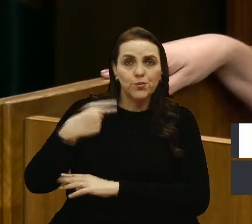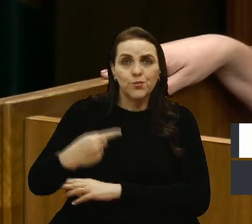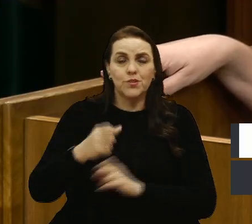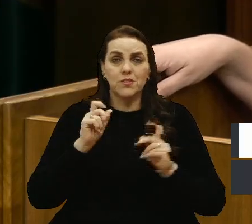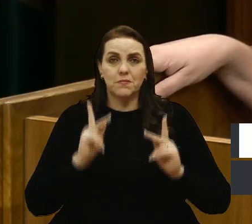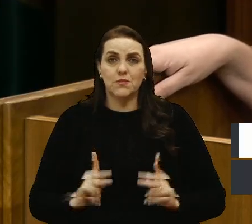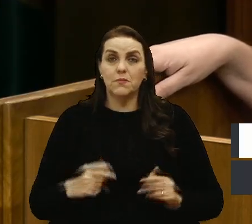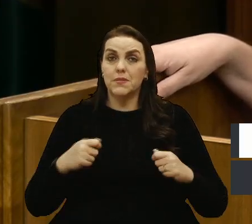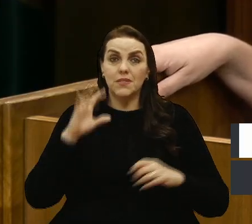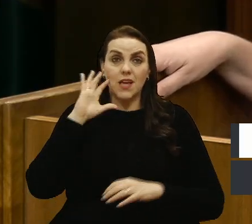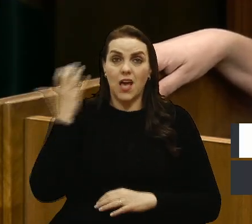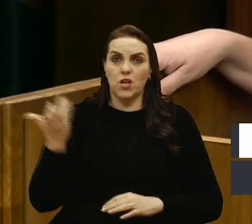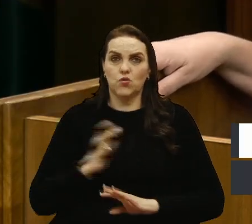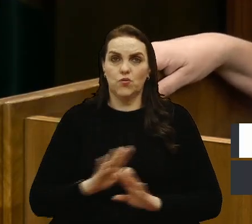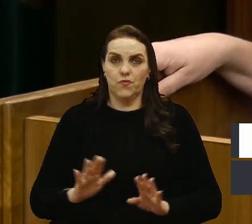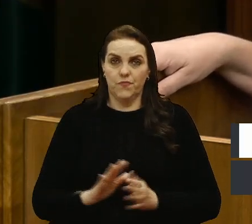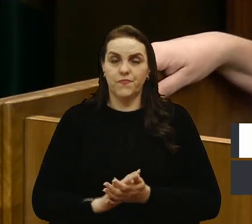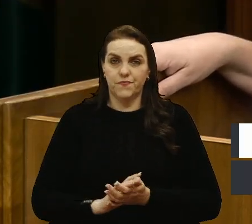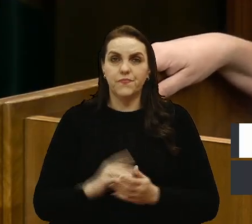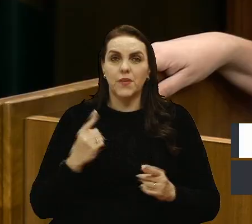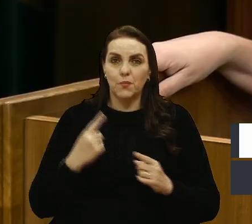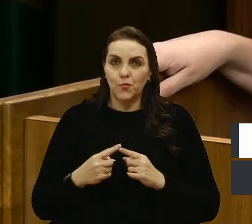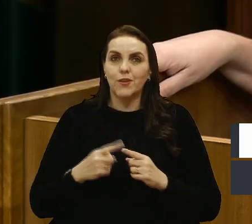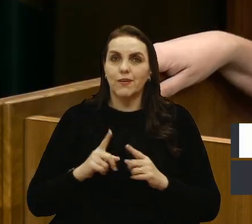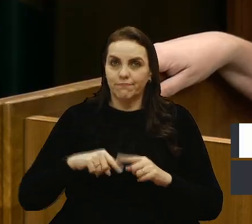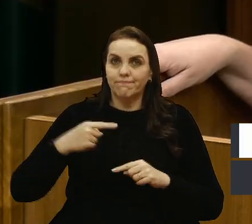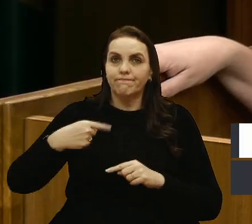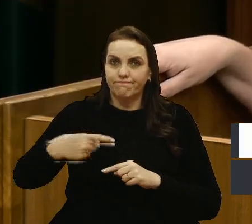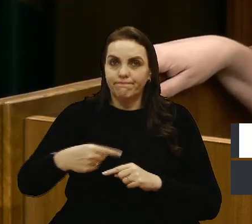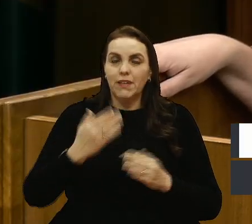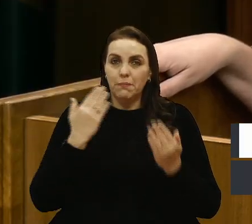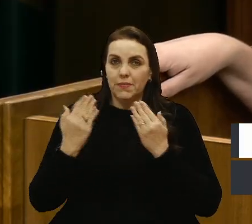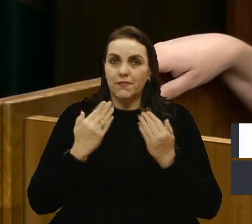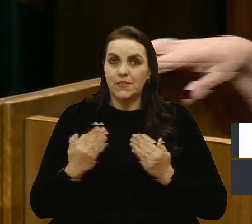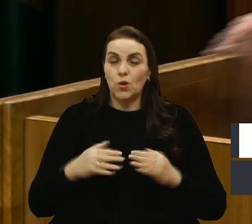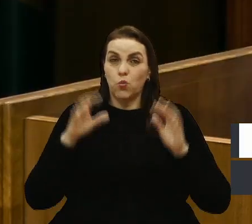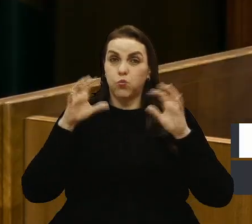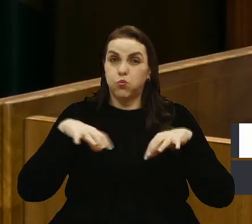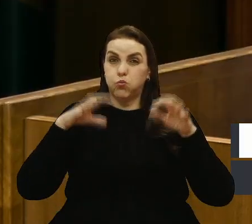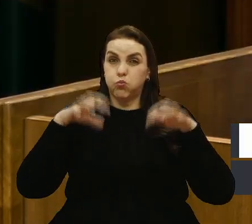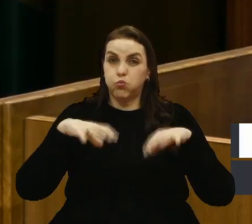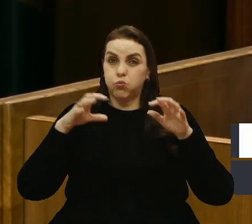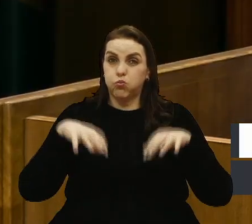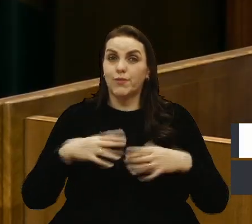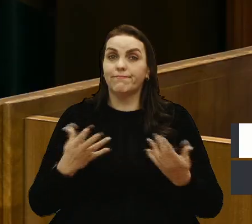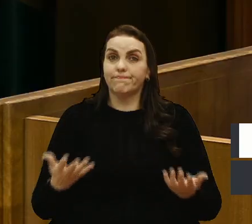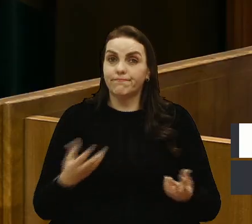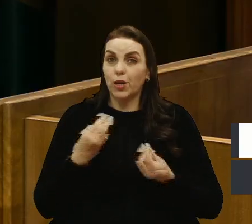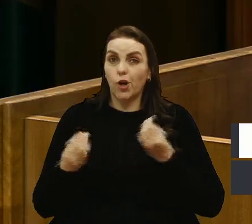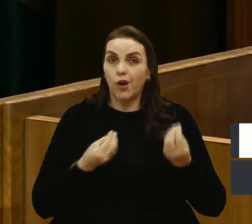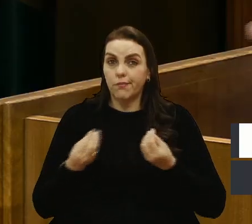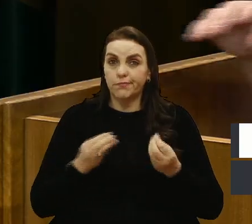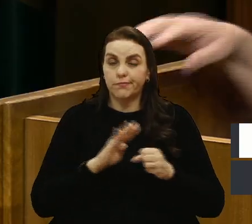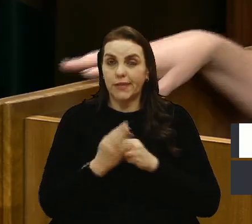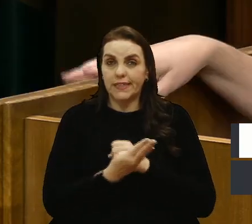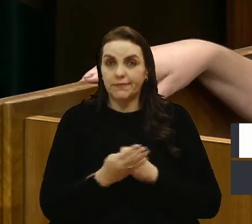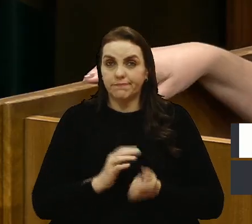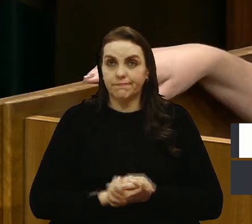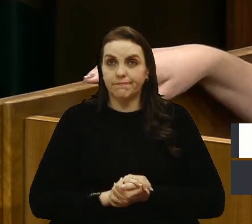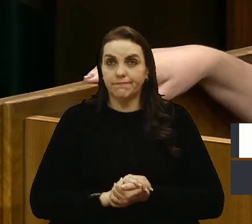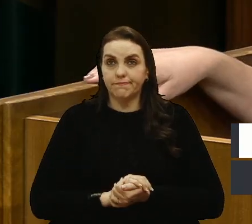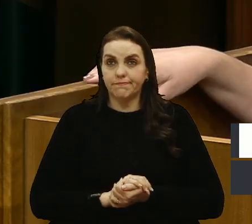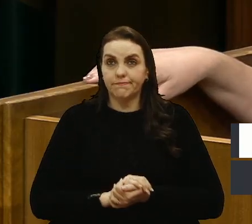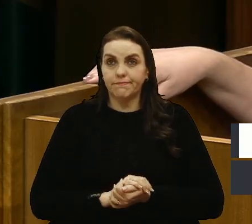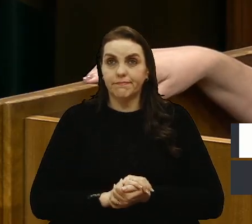que precisa ser resolvido, porque logo mais, né, a previsão é que tenham chuvas por aí, e como vão estar os nossos bairros? Se